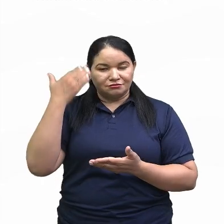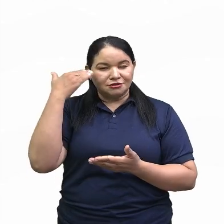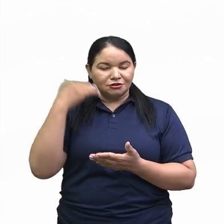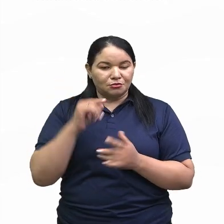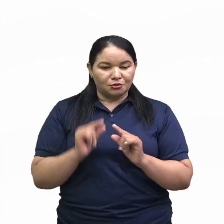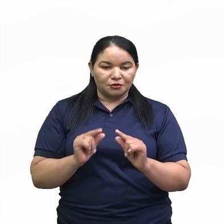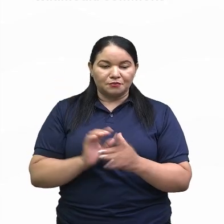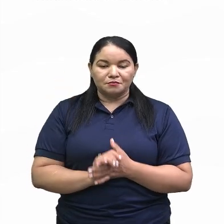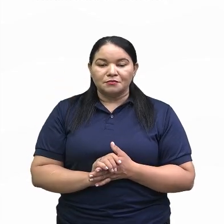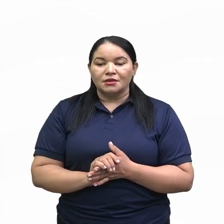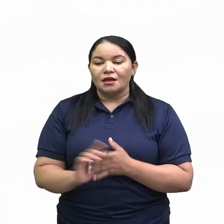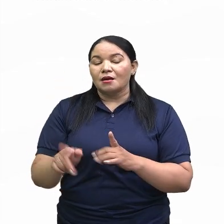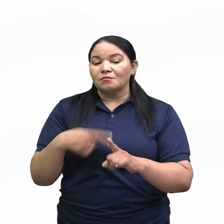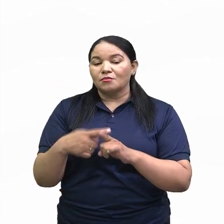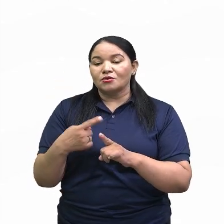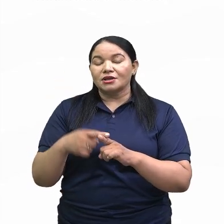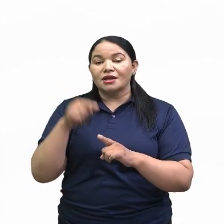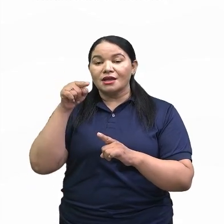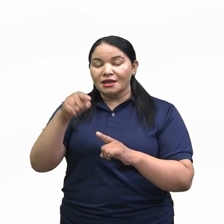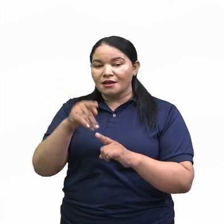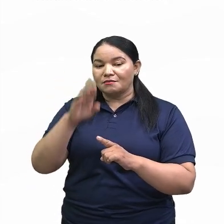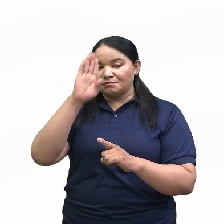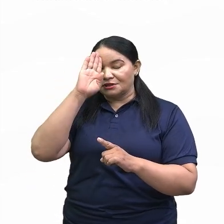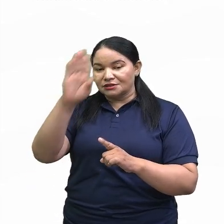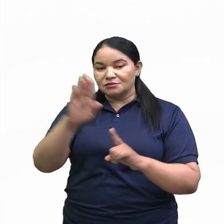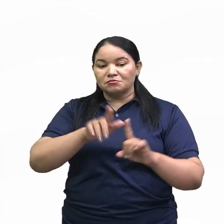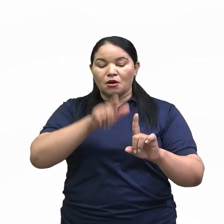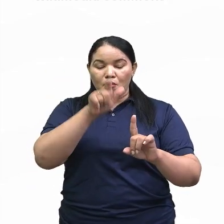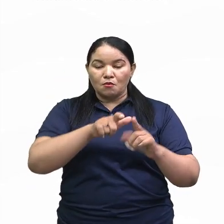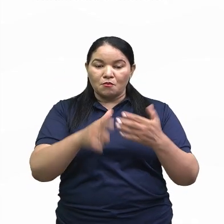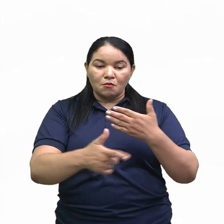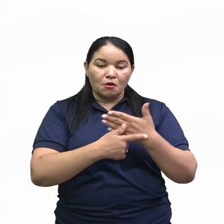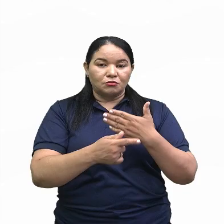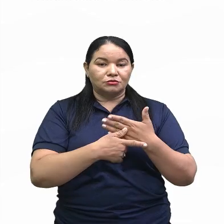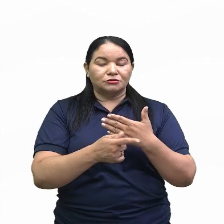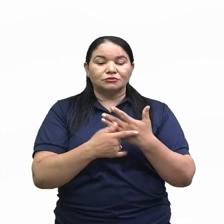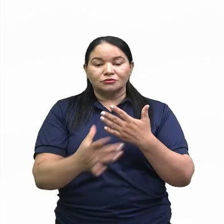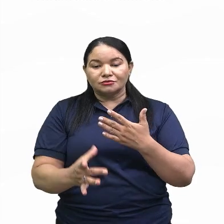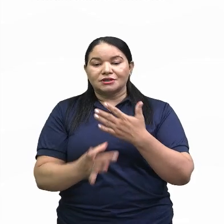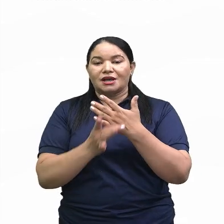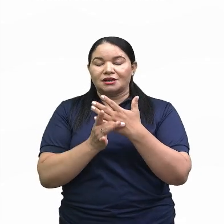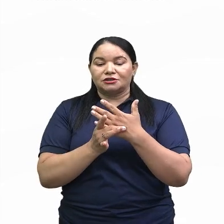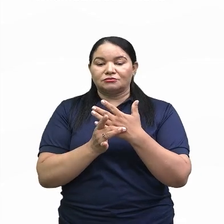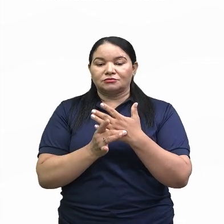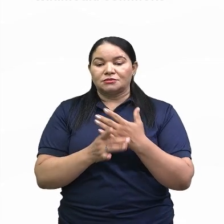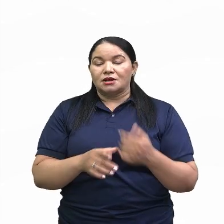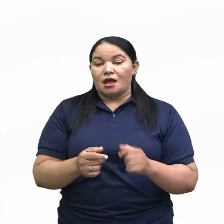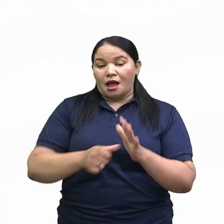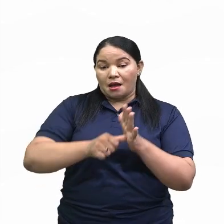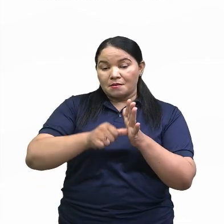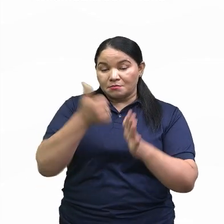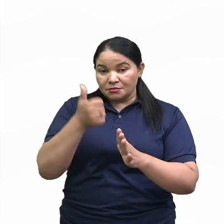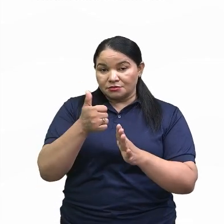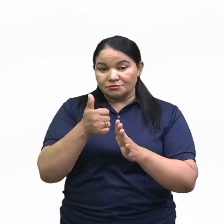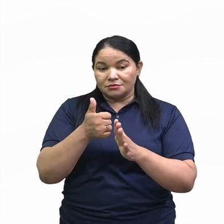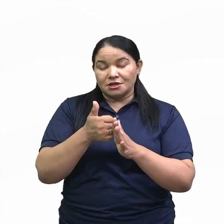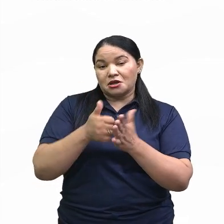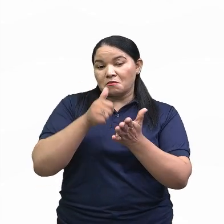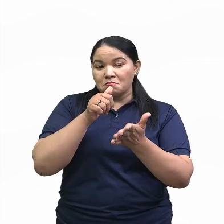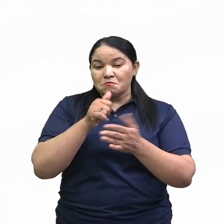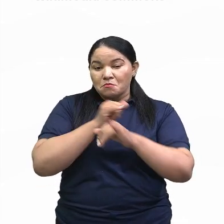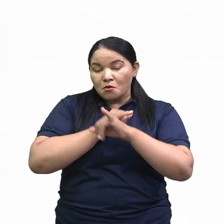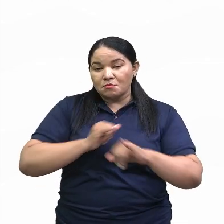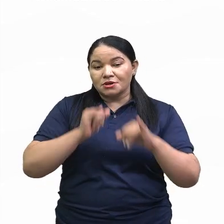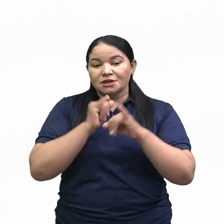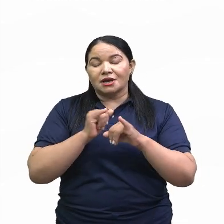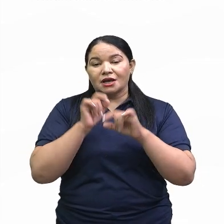Machado, porque ele é o principal autor, né, do realismo. Porque a primeira obra publicada logo